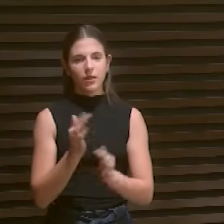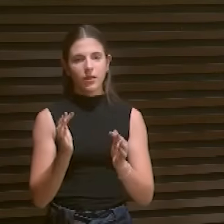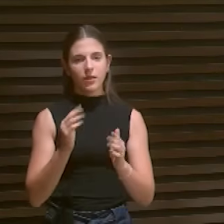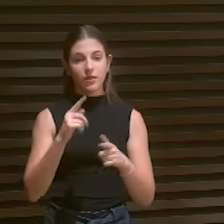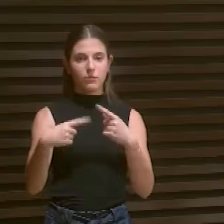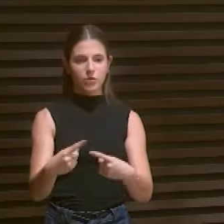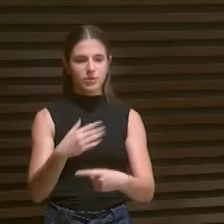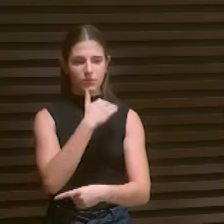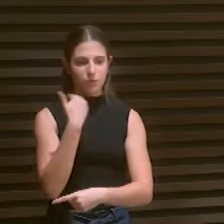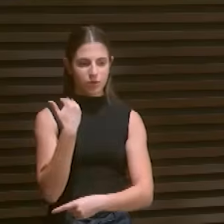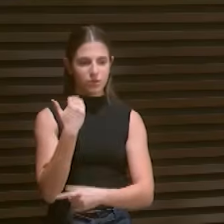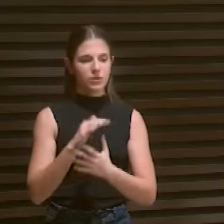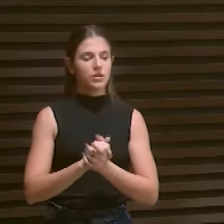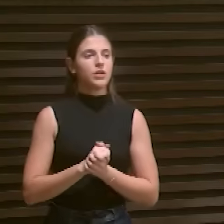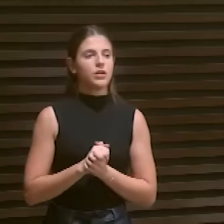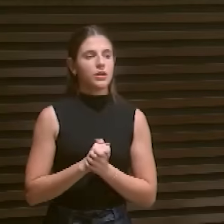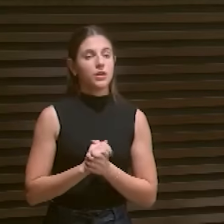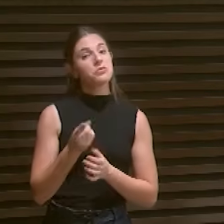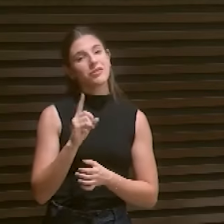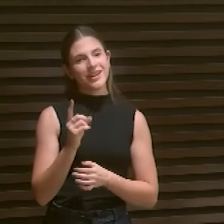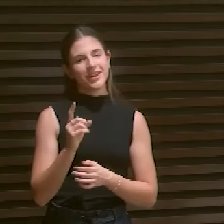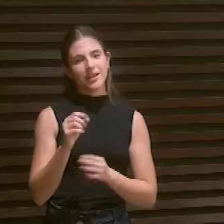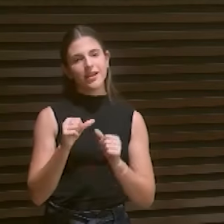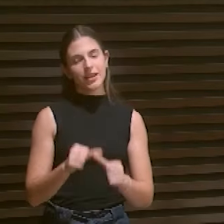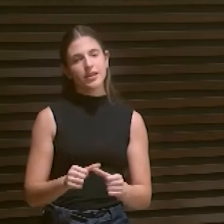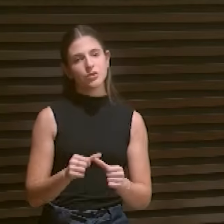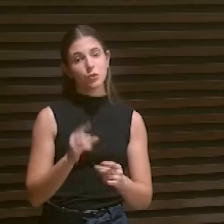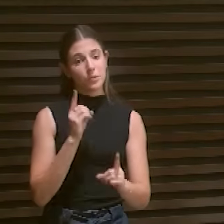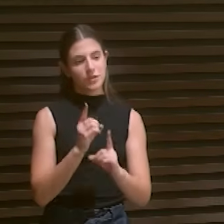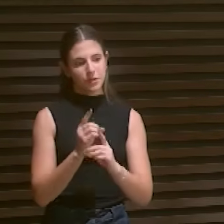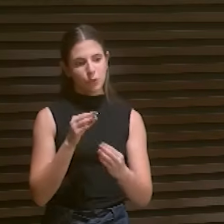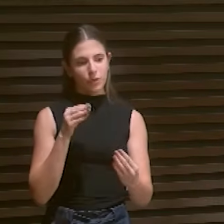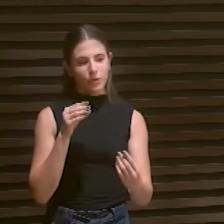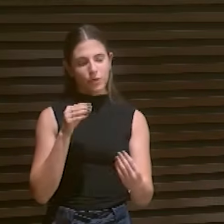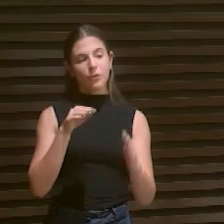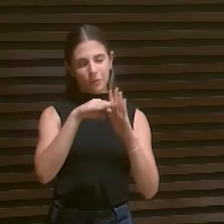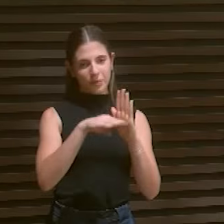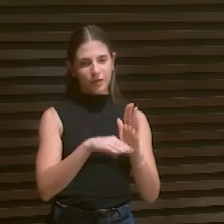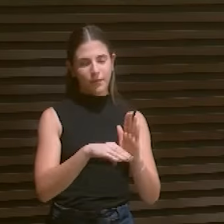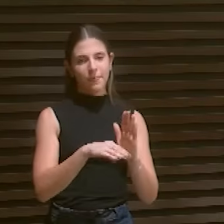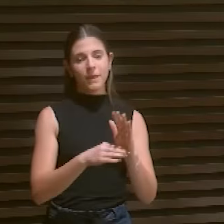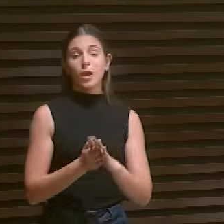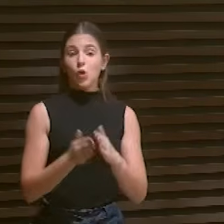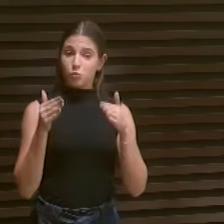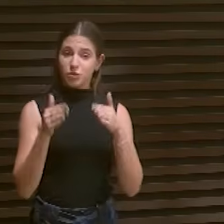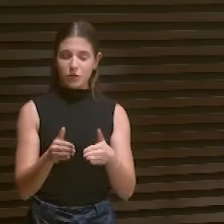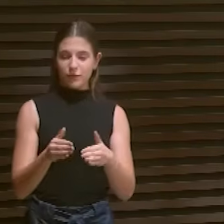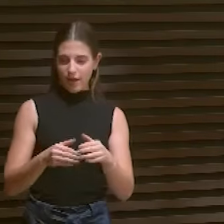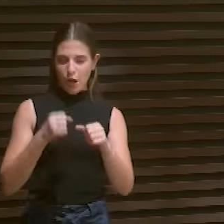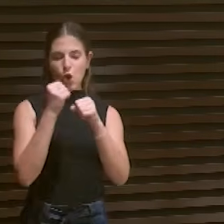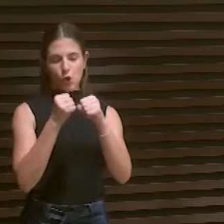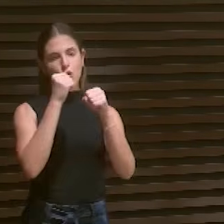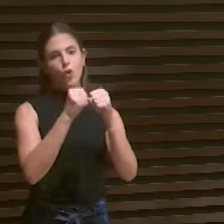Ficou tudo. Só que não era esse o plano, não é? O plano era construir aquele